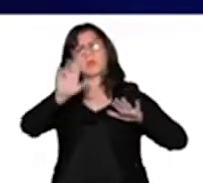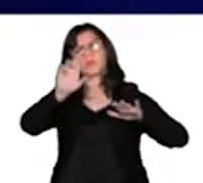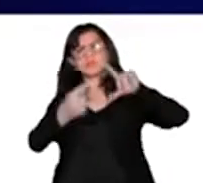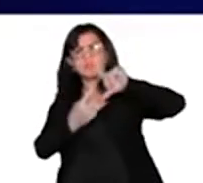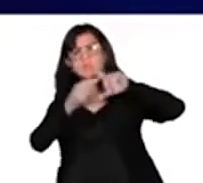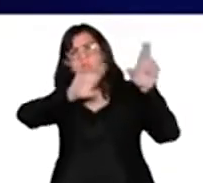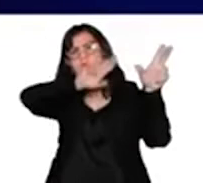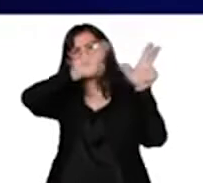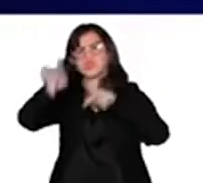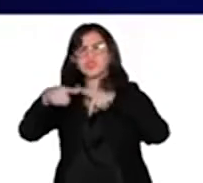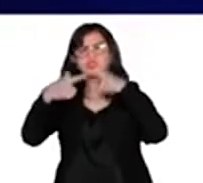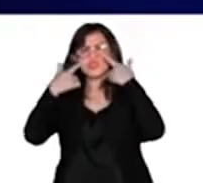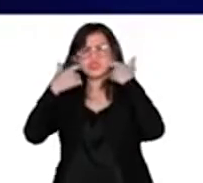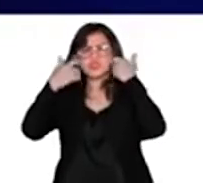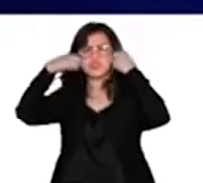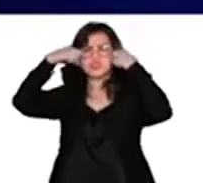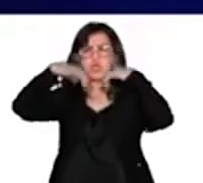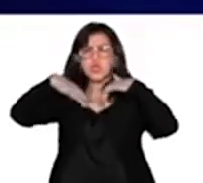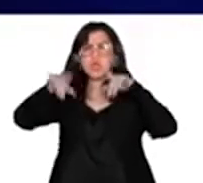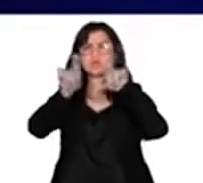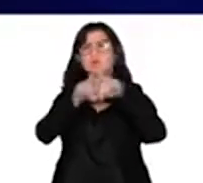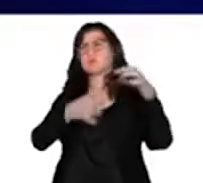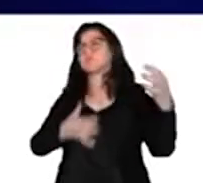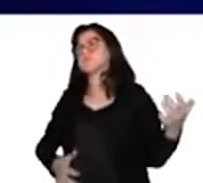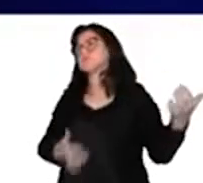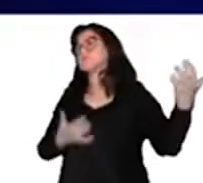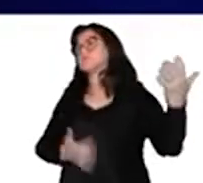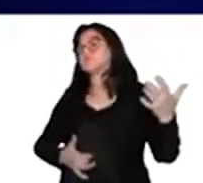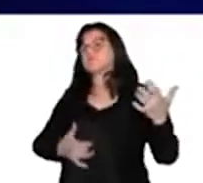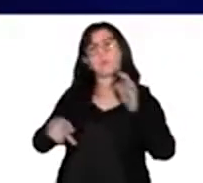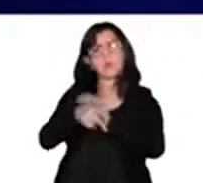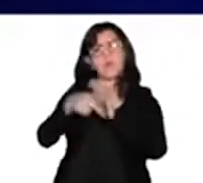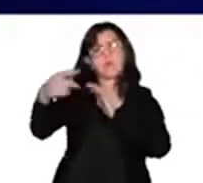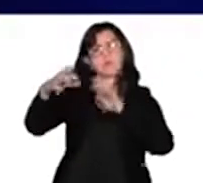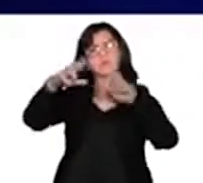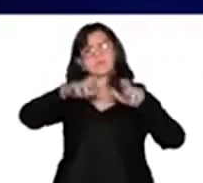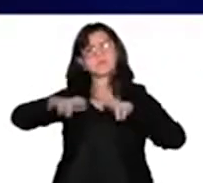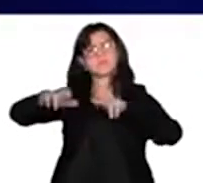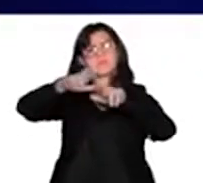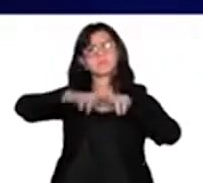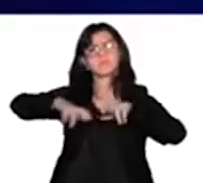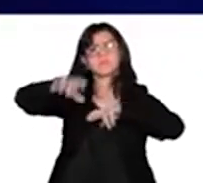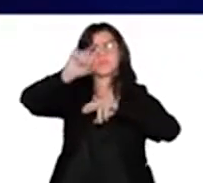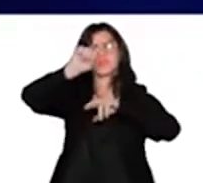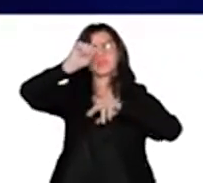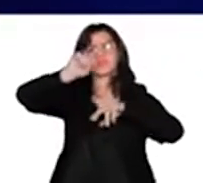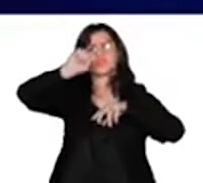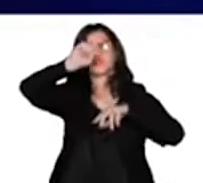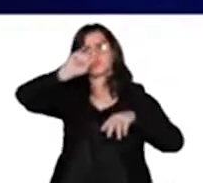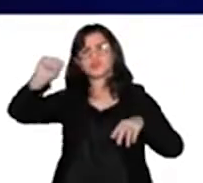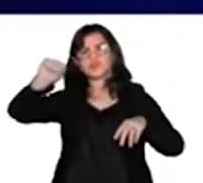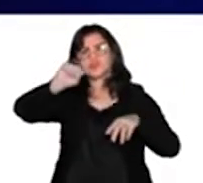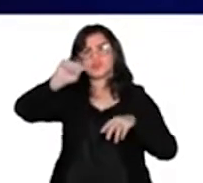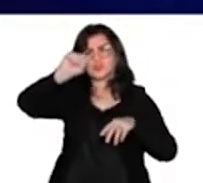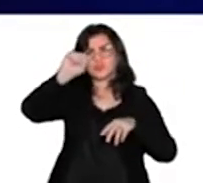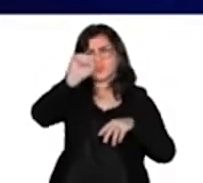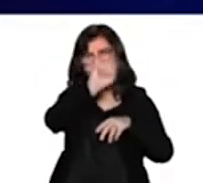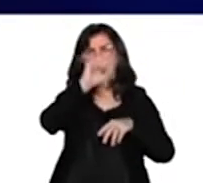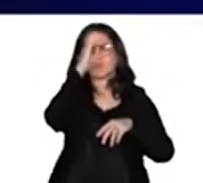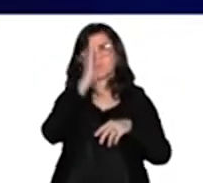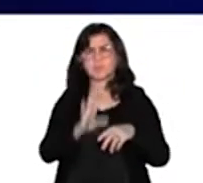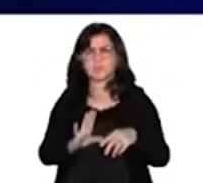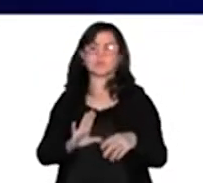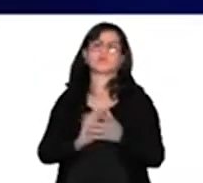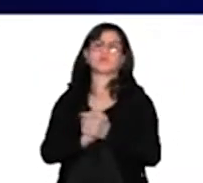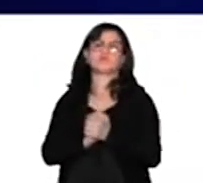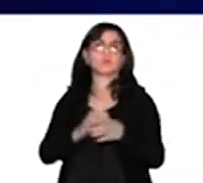da música de choro e seresta, provenientes das regiões urbanas do sudeste do Brasil. Também tem sutis influências